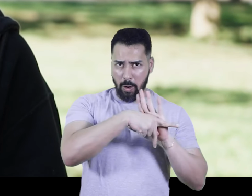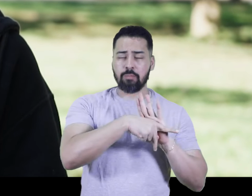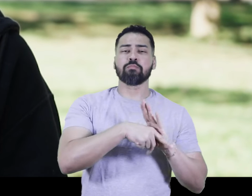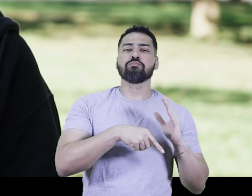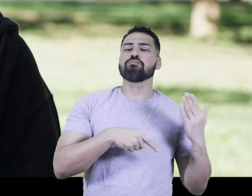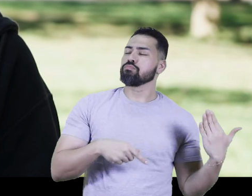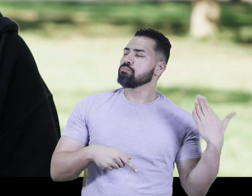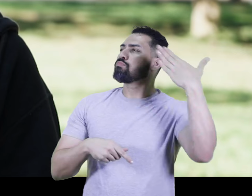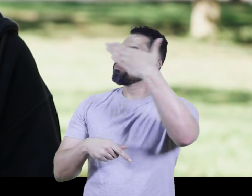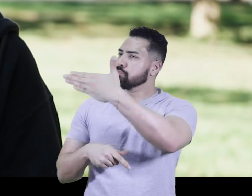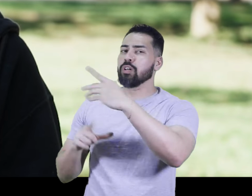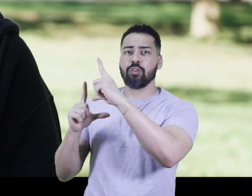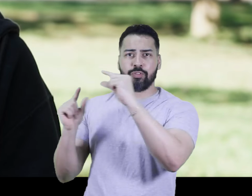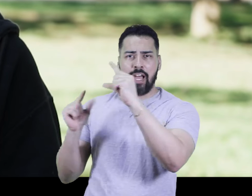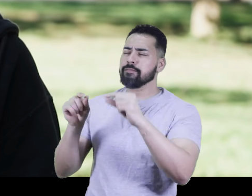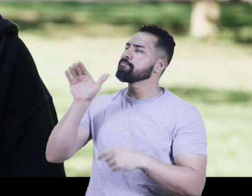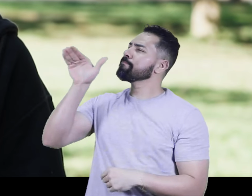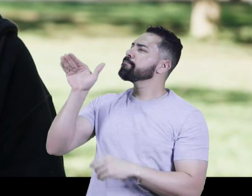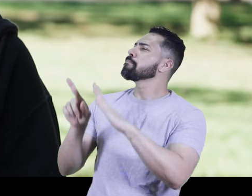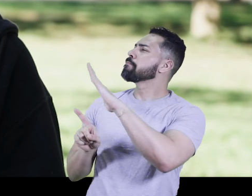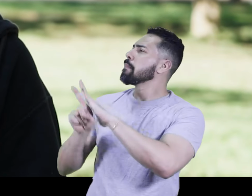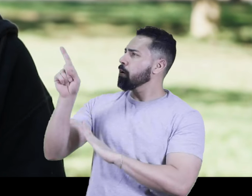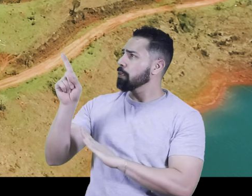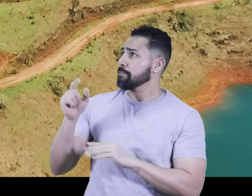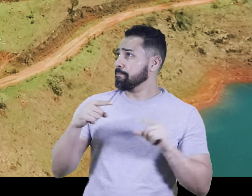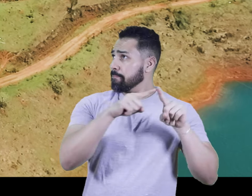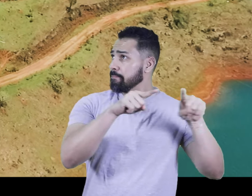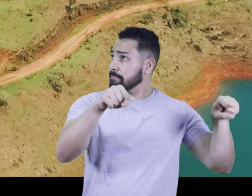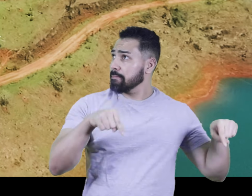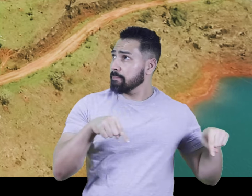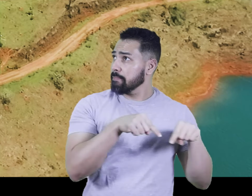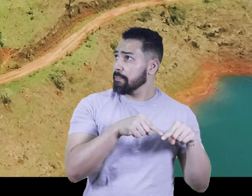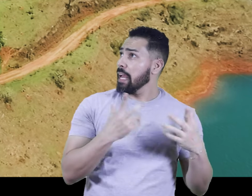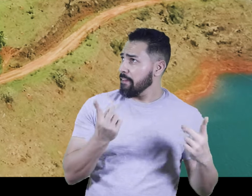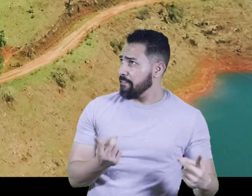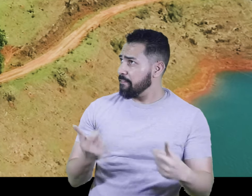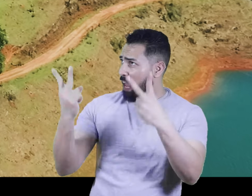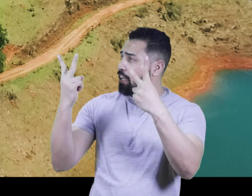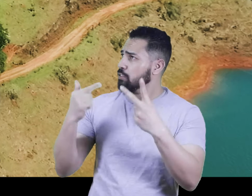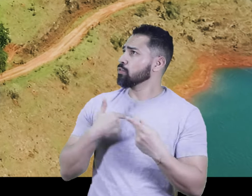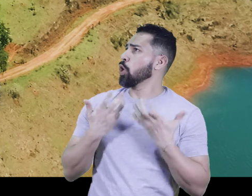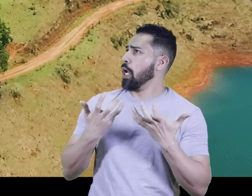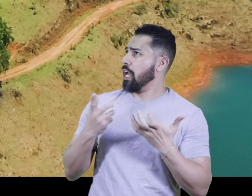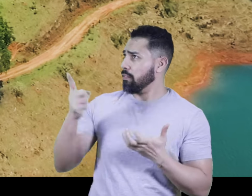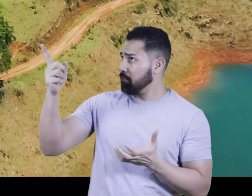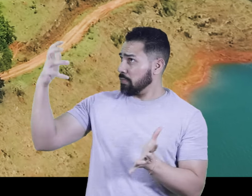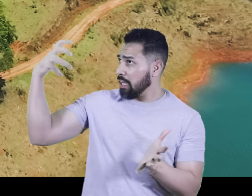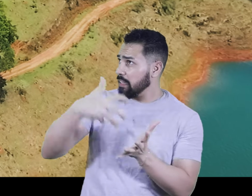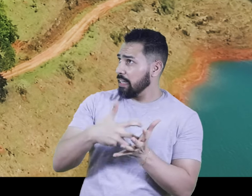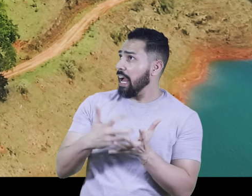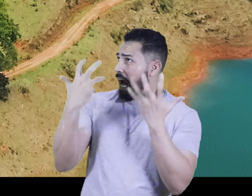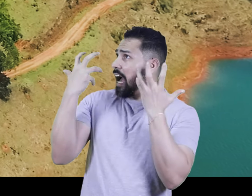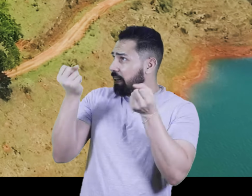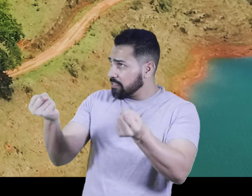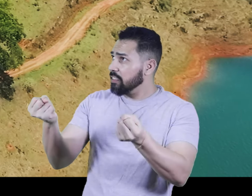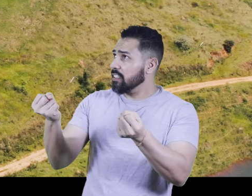a universidade, procurou um professor da universidade mais antigo, né, com o interesse de que a fazenda fosse